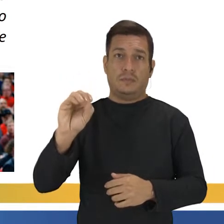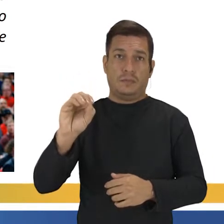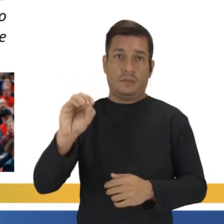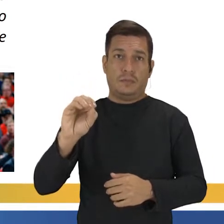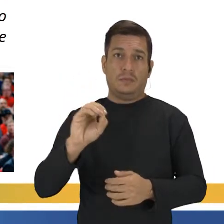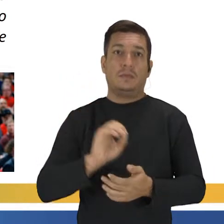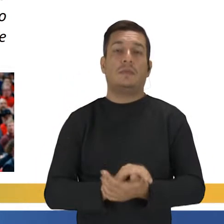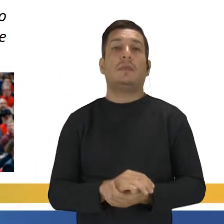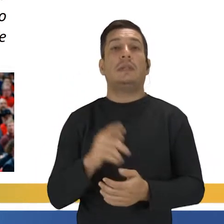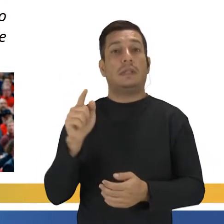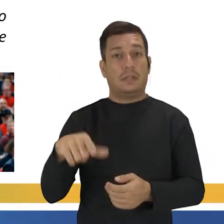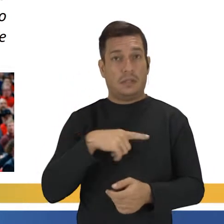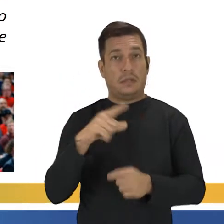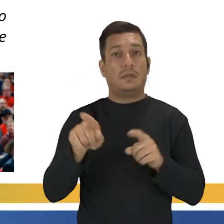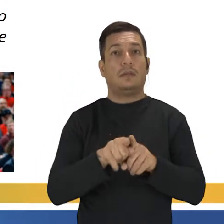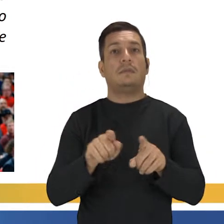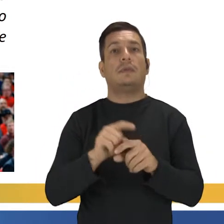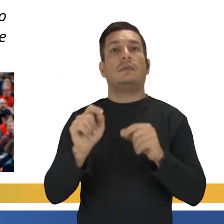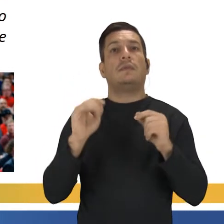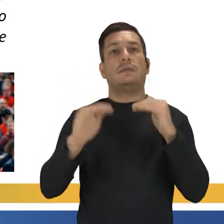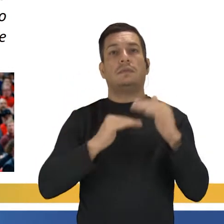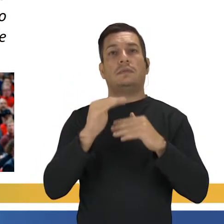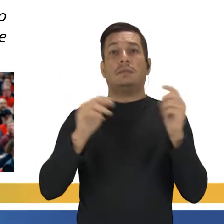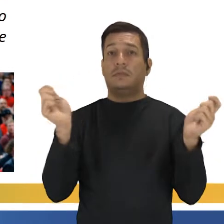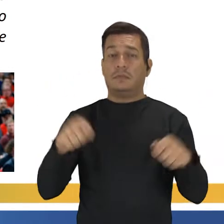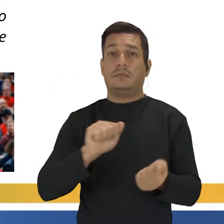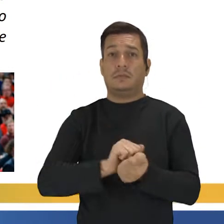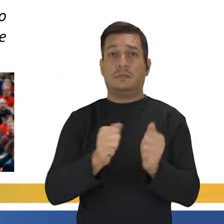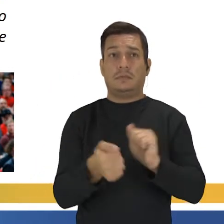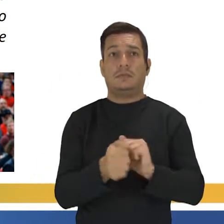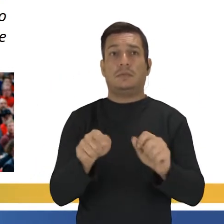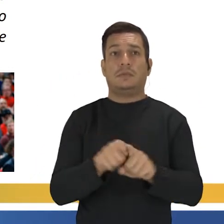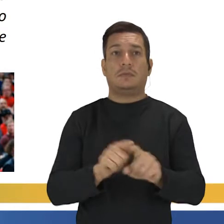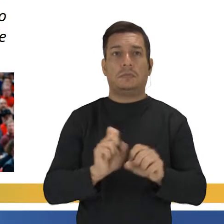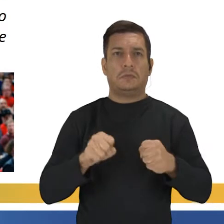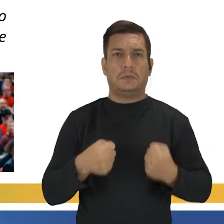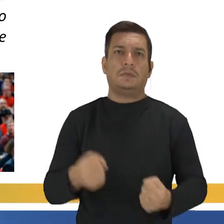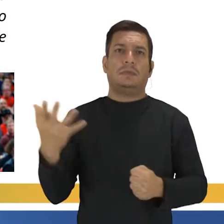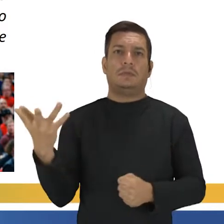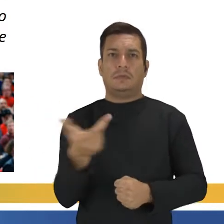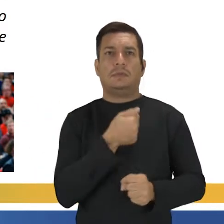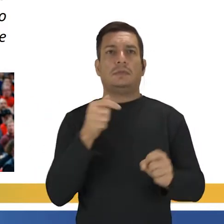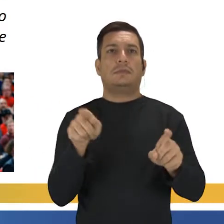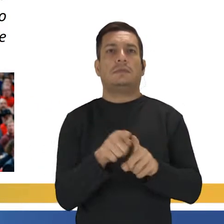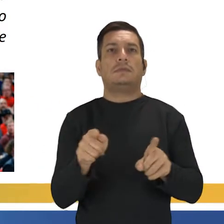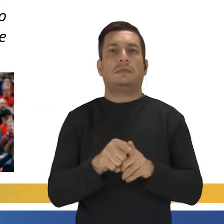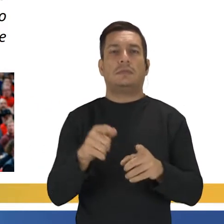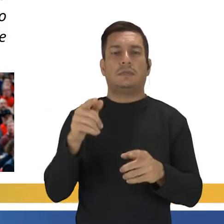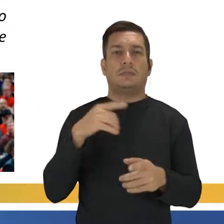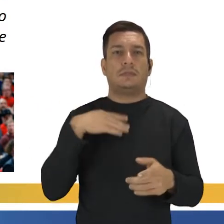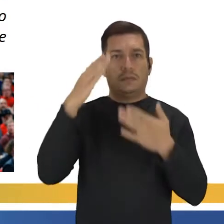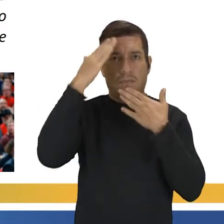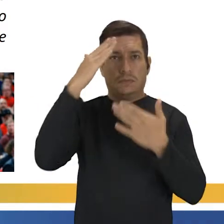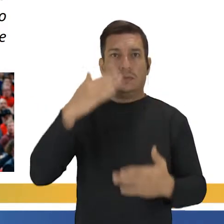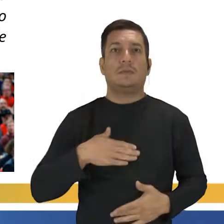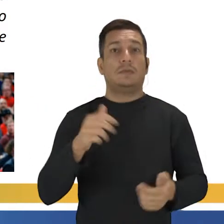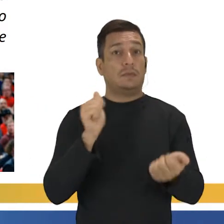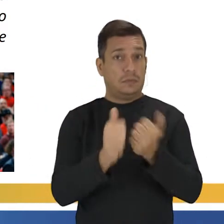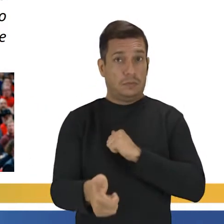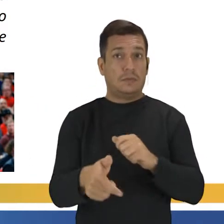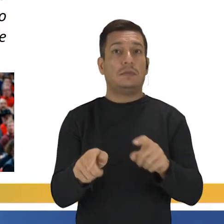musculares, diferentes do tipo, dentre outros. O que é o fenótipo? É o responsável pelo potencial ou pela evolução das